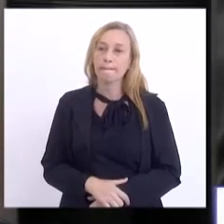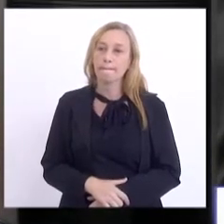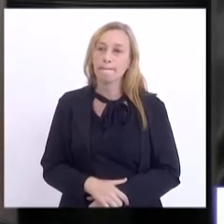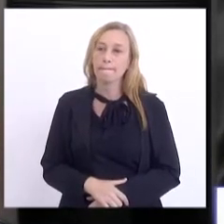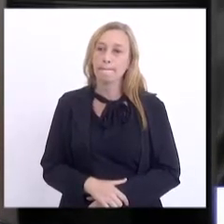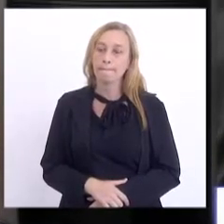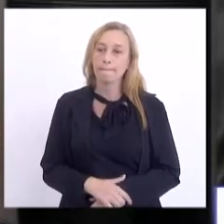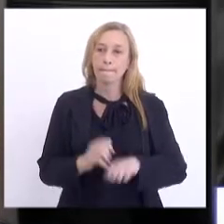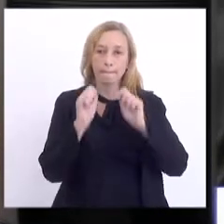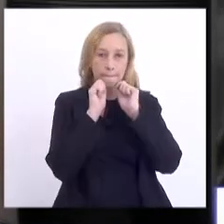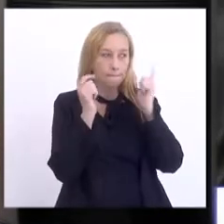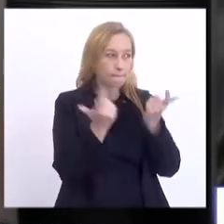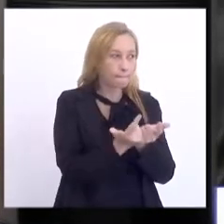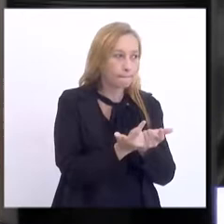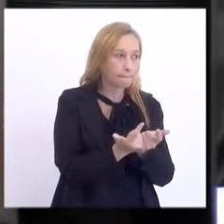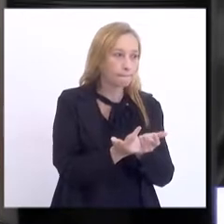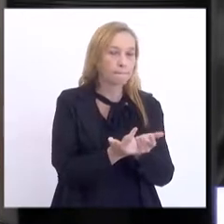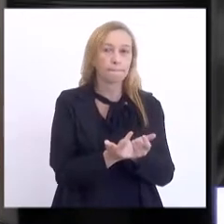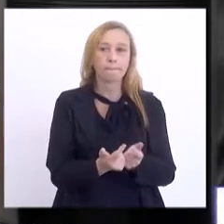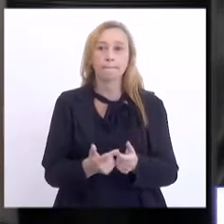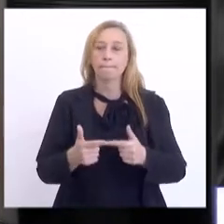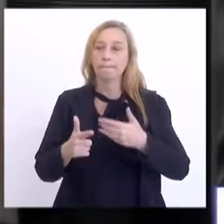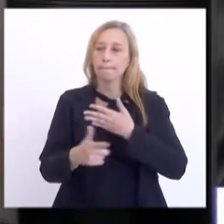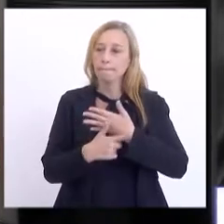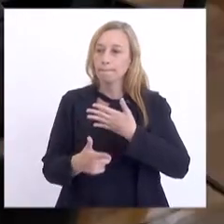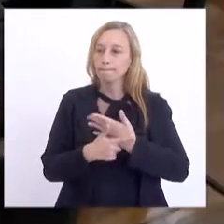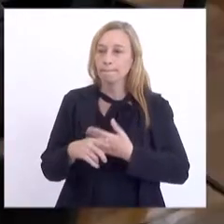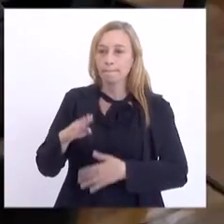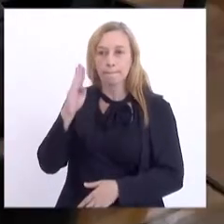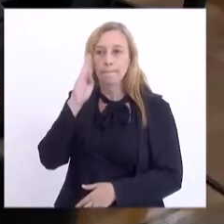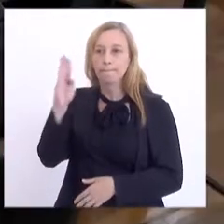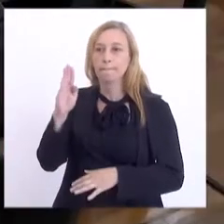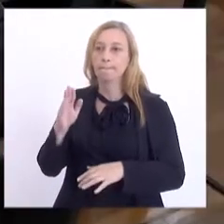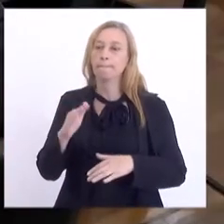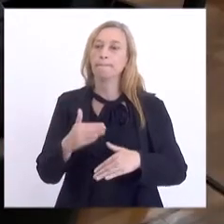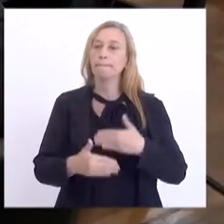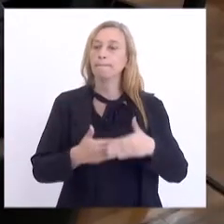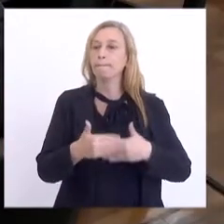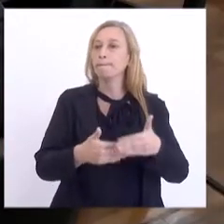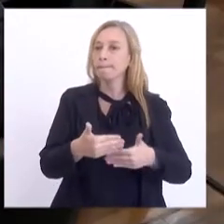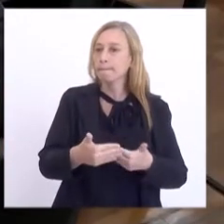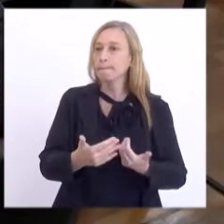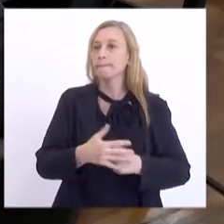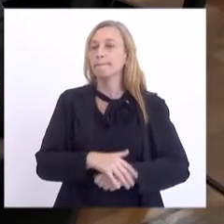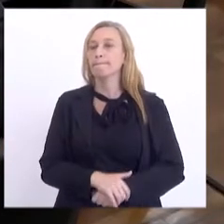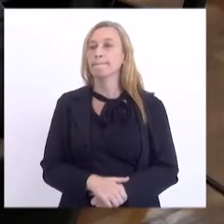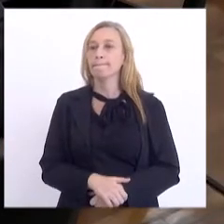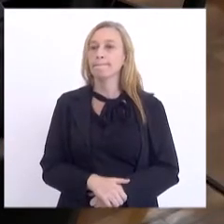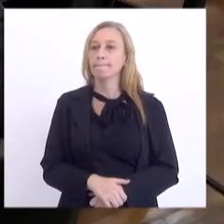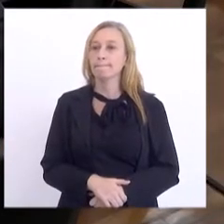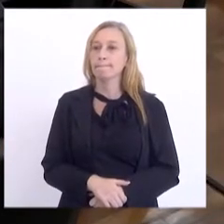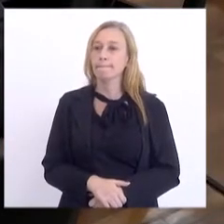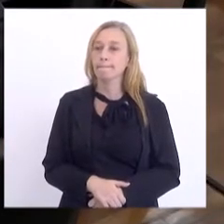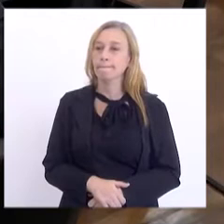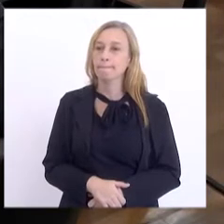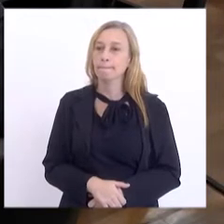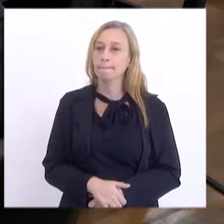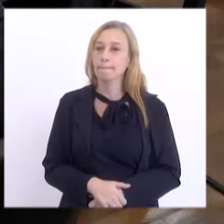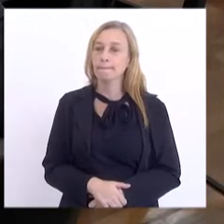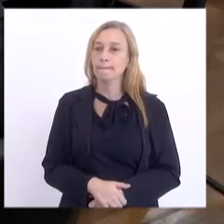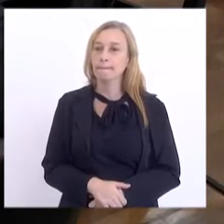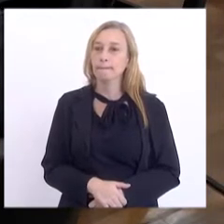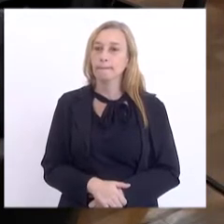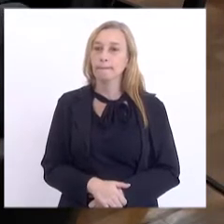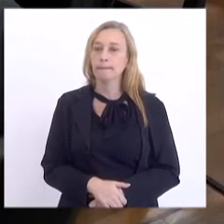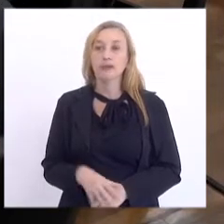Assembleia Legislativa tem um papel fundamental o processo E aí É acho que